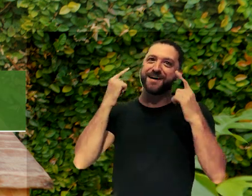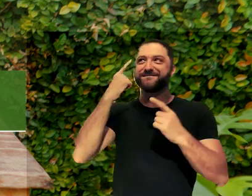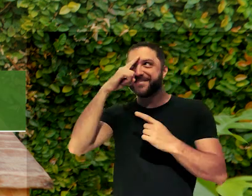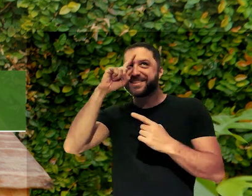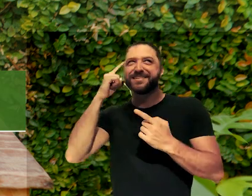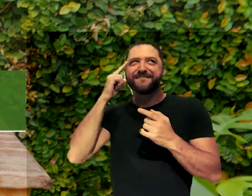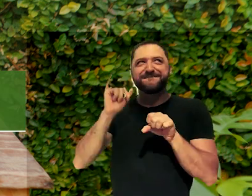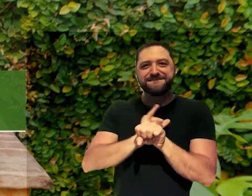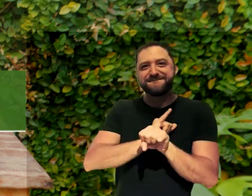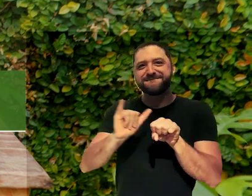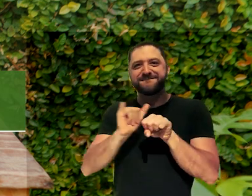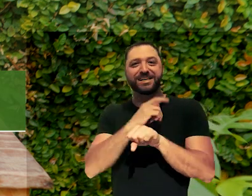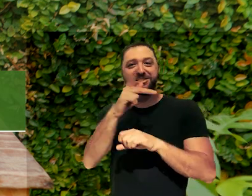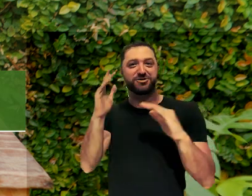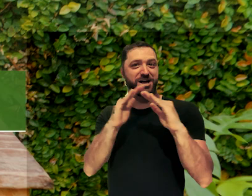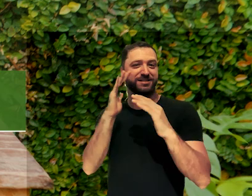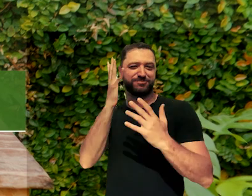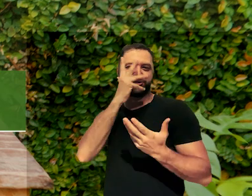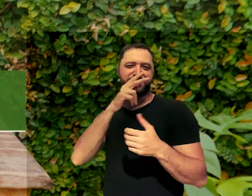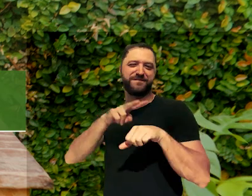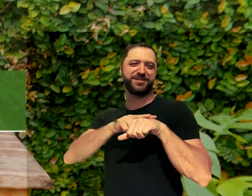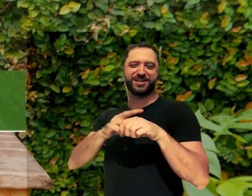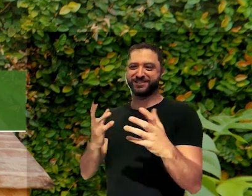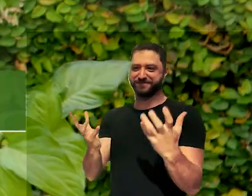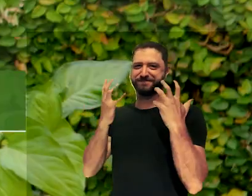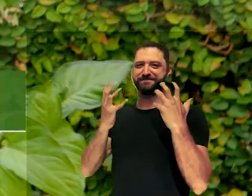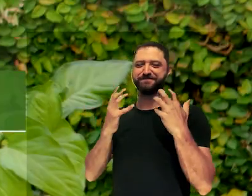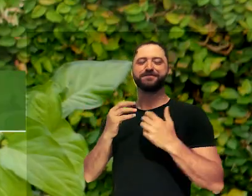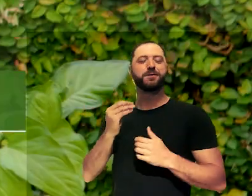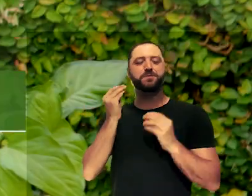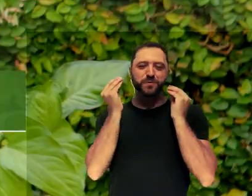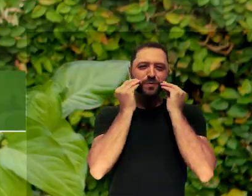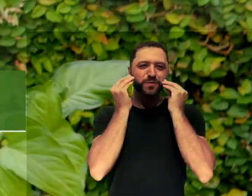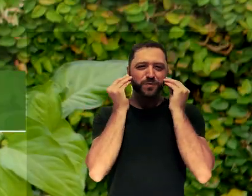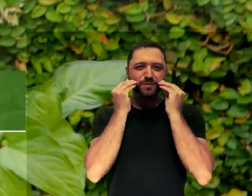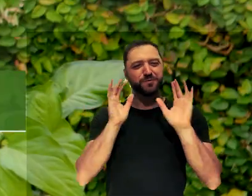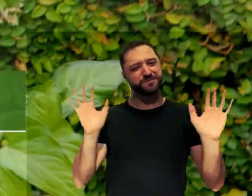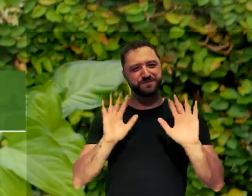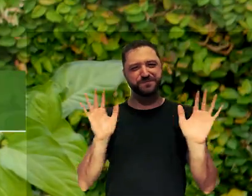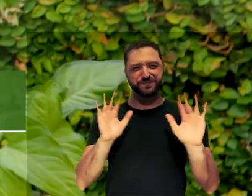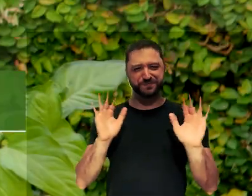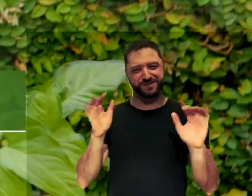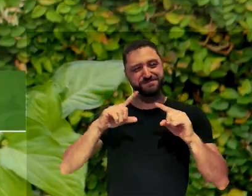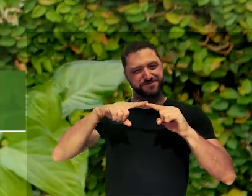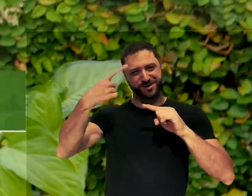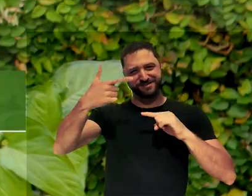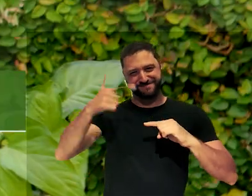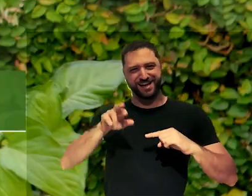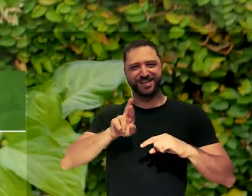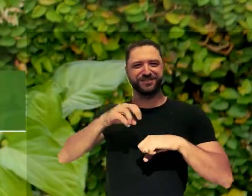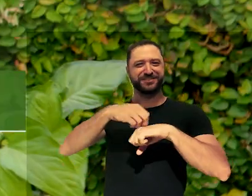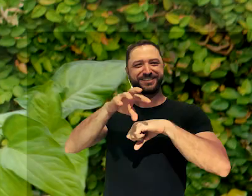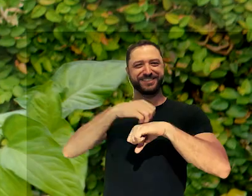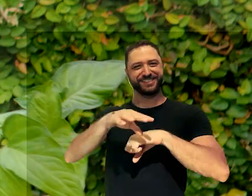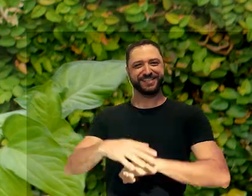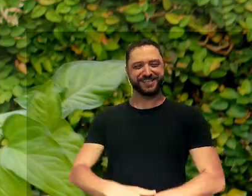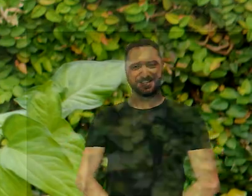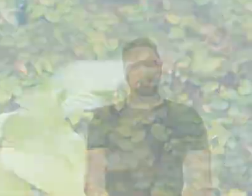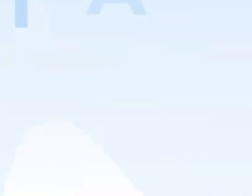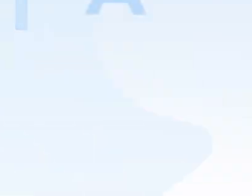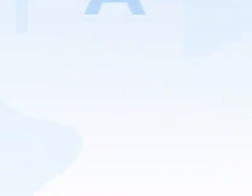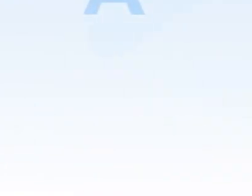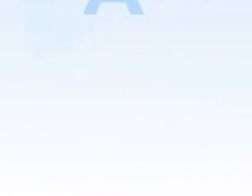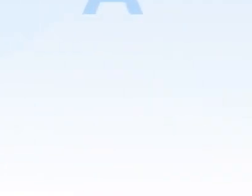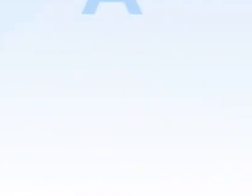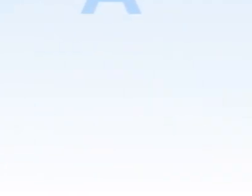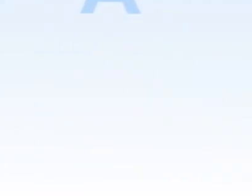vocês e aproveitar para deixar a casa um pouquinho mais verde. Um grande beijo a todos vocês e até o próximo Descomplica Ressoar.